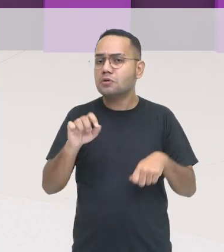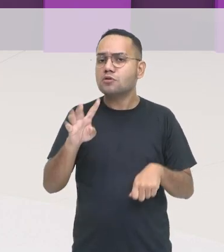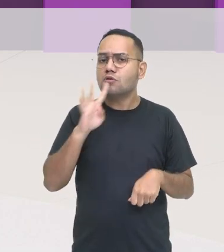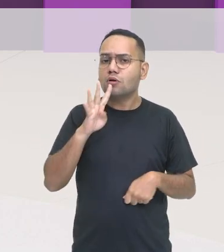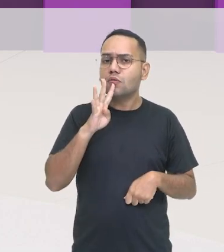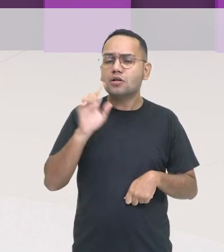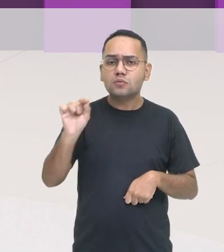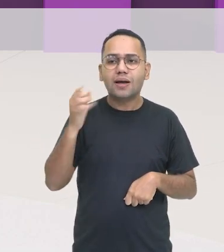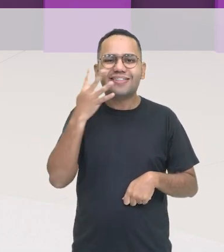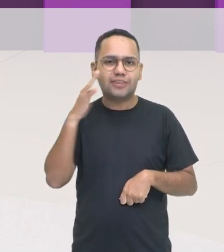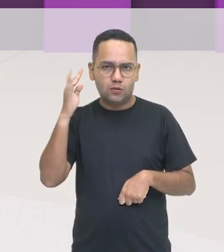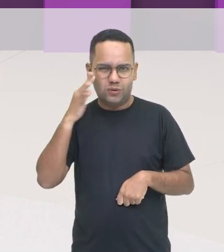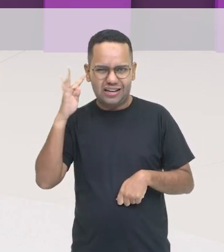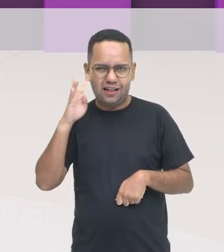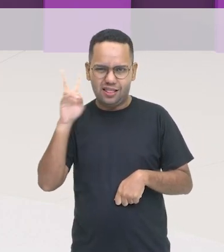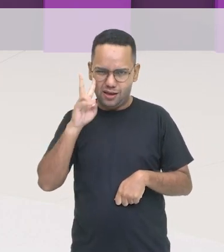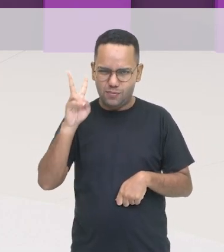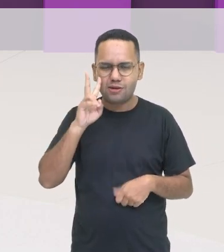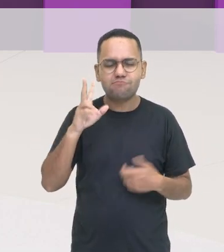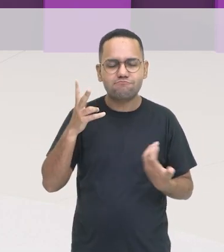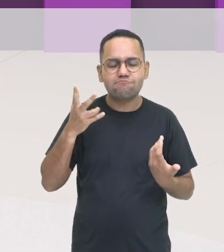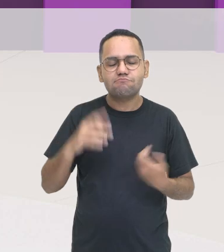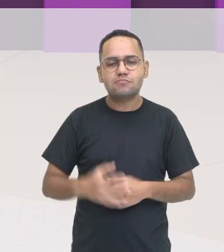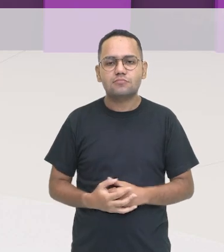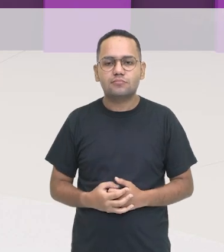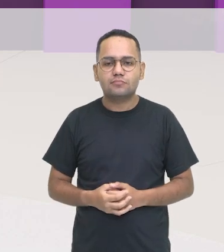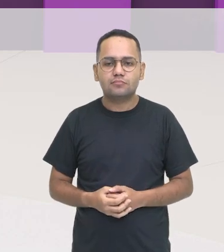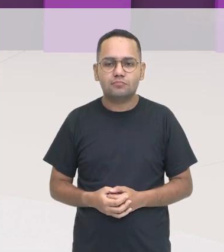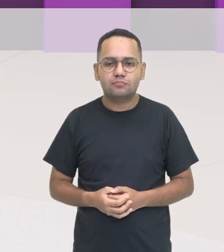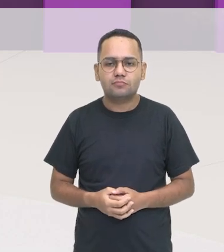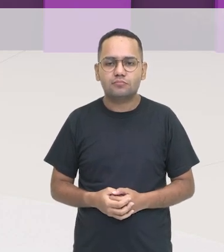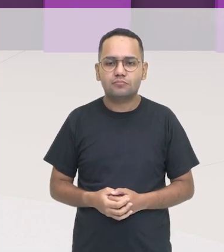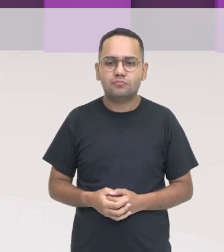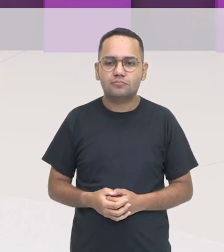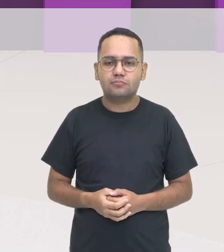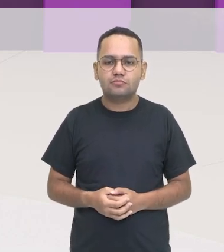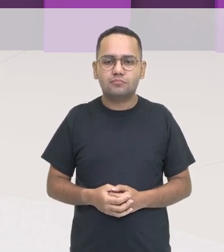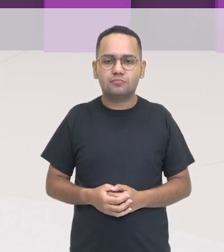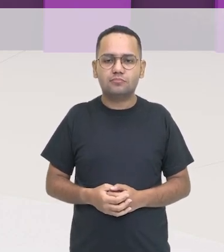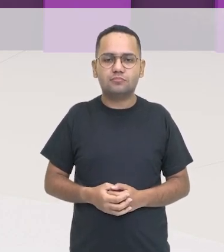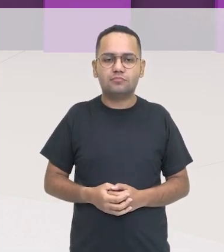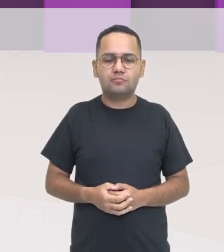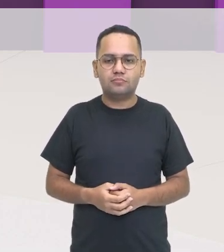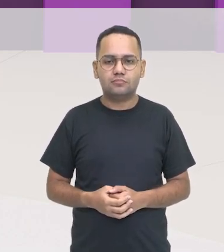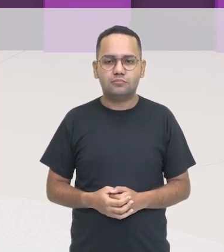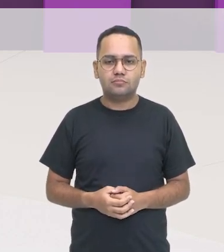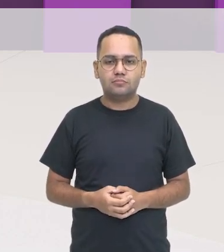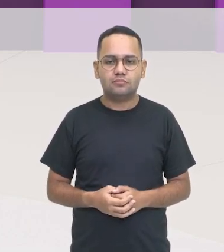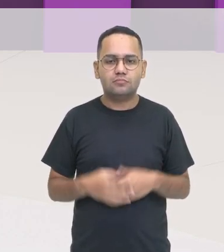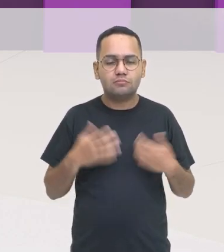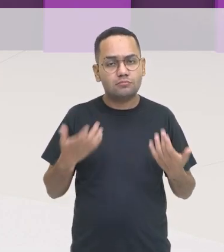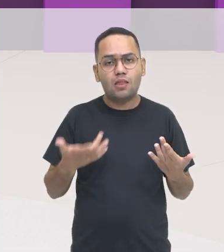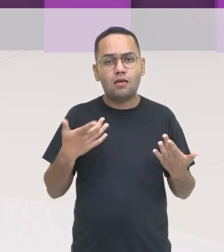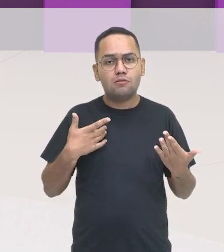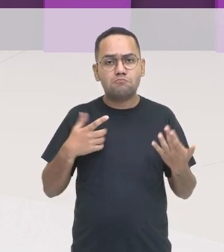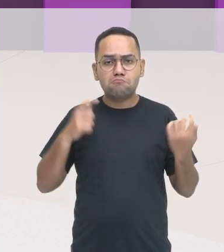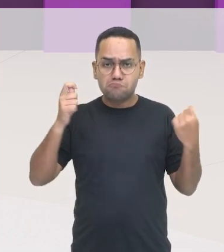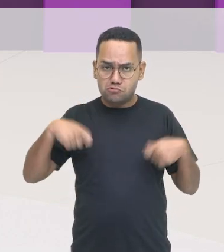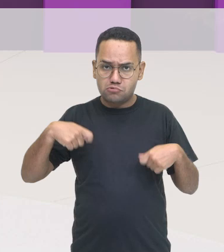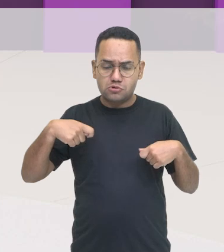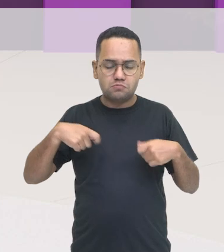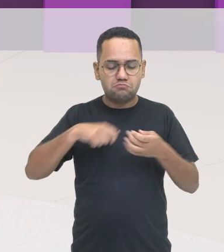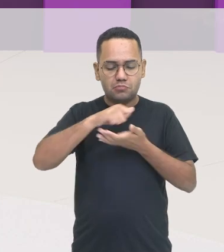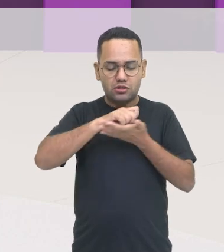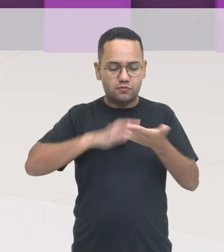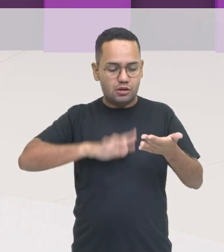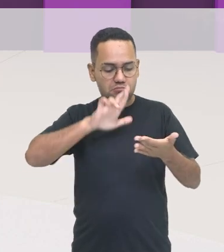função, a lei de correspondência, tá? Eu respondi essas duas perguntinhas só observando ali